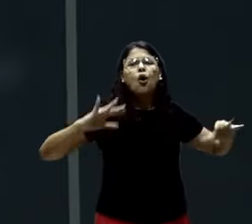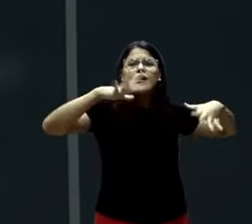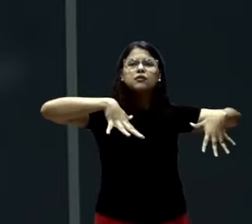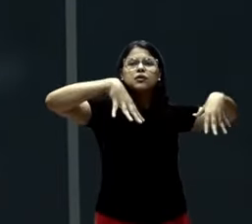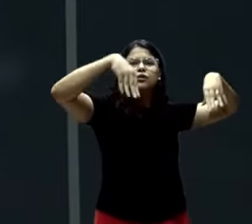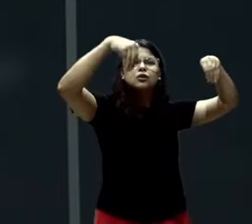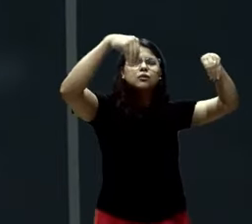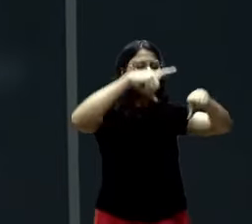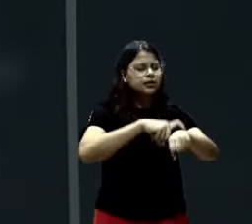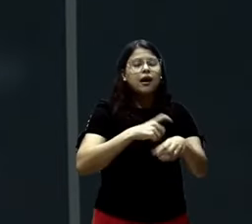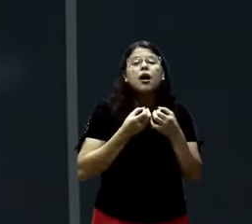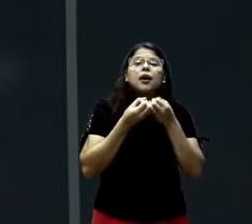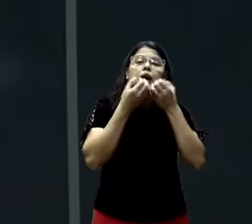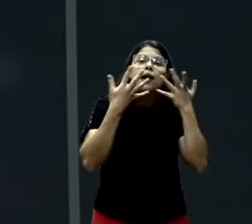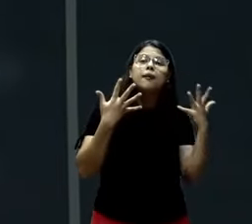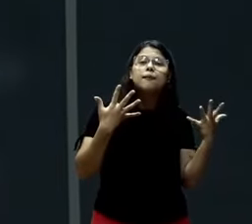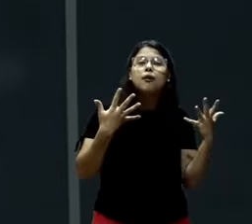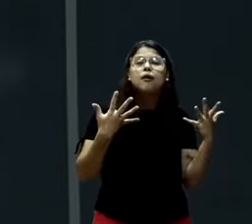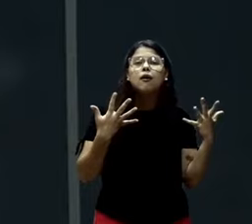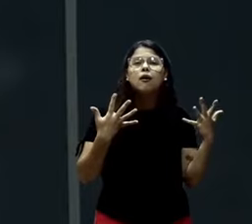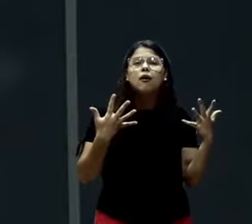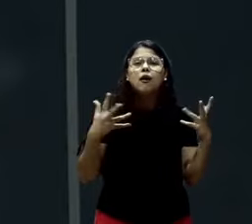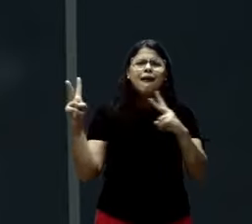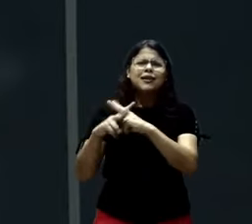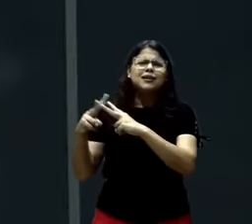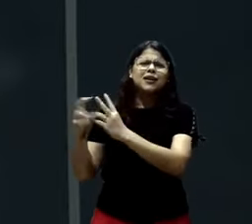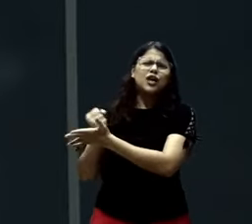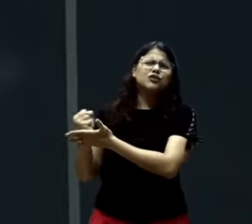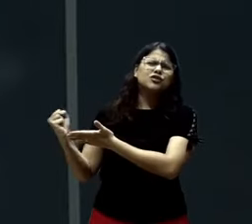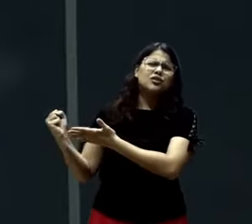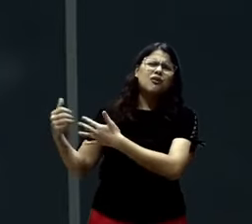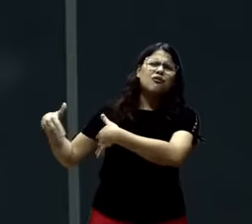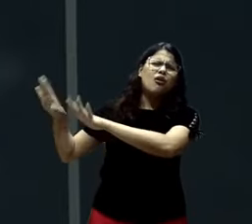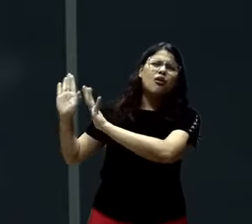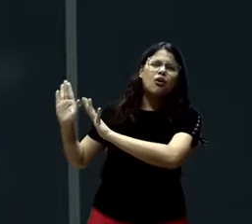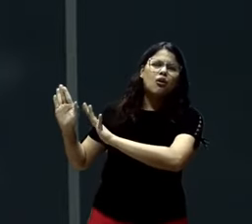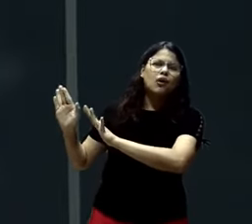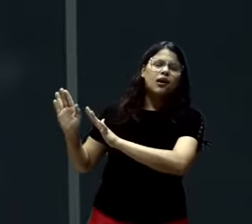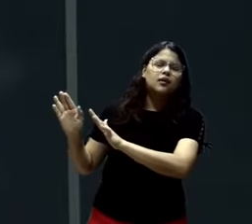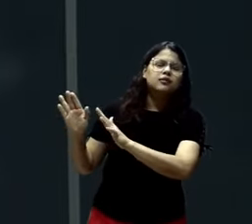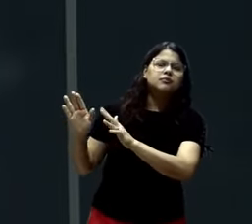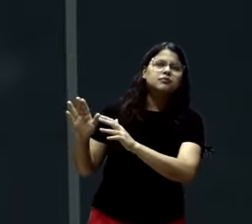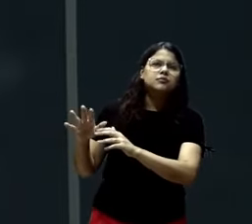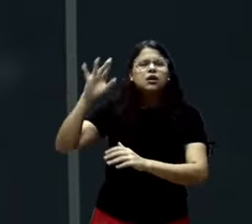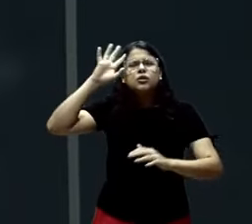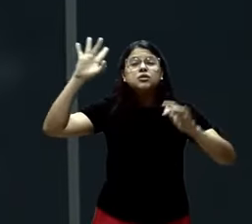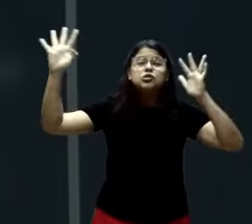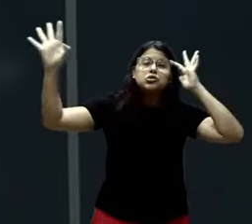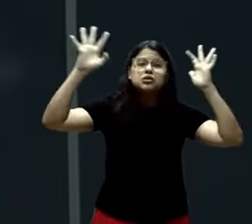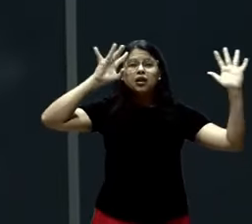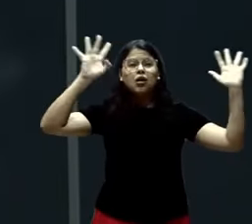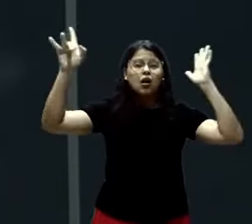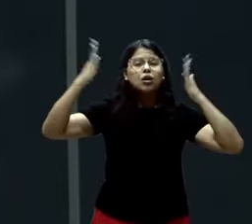No momento bom, onde a guerra já havia passado, onde tinha gente para lutar para ele, onde ele estava